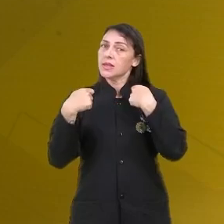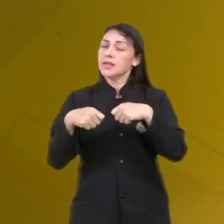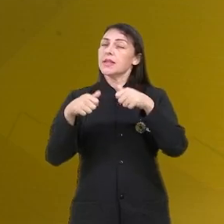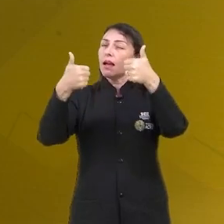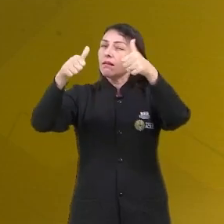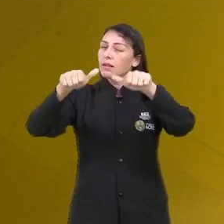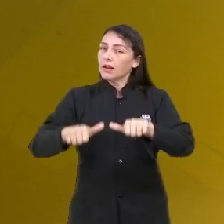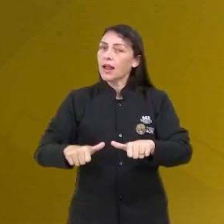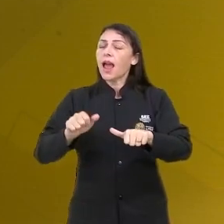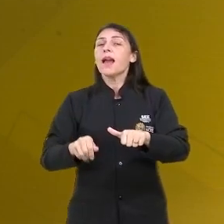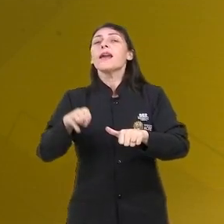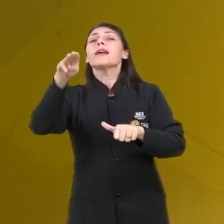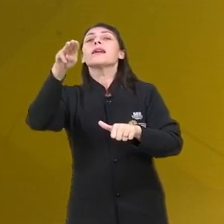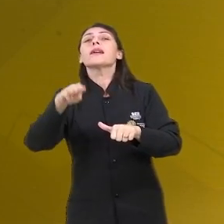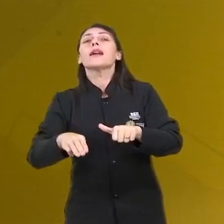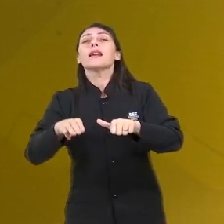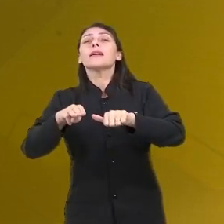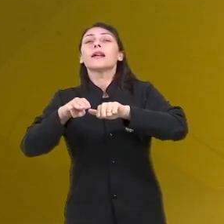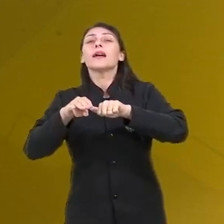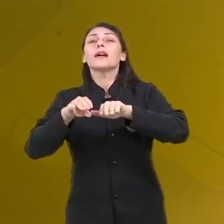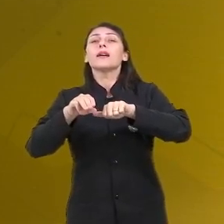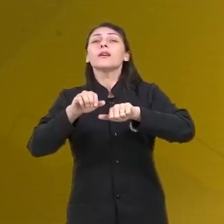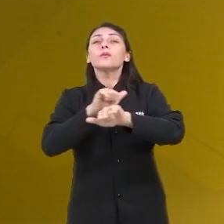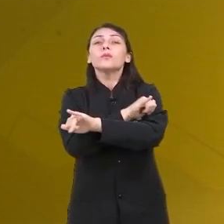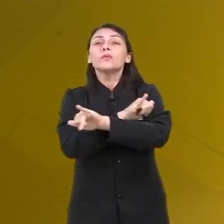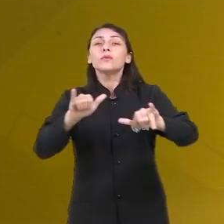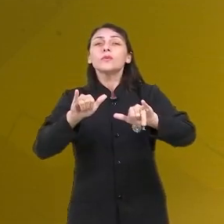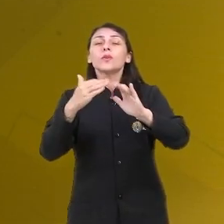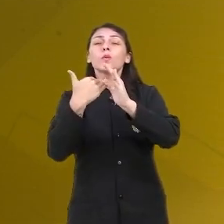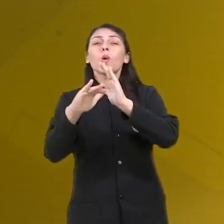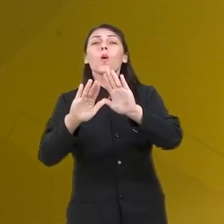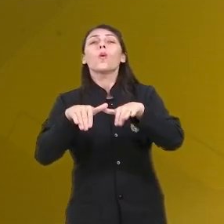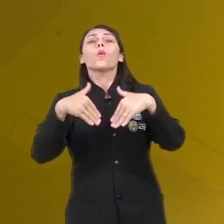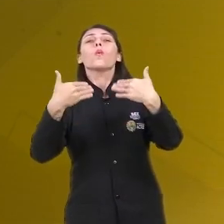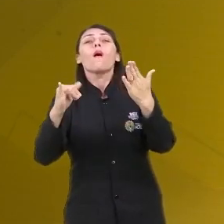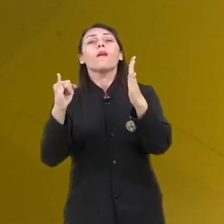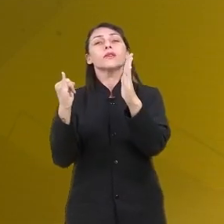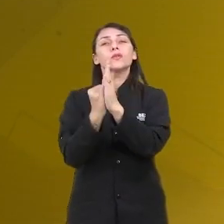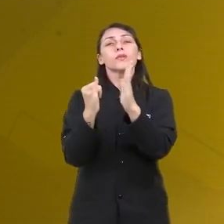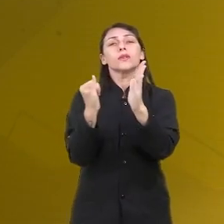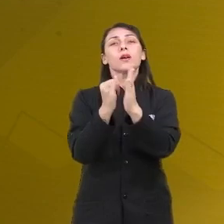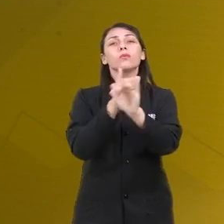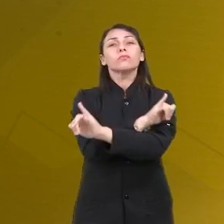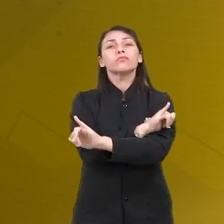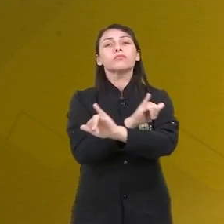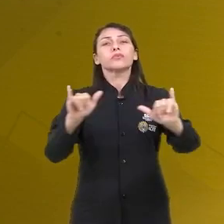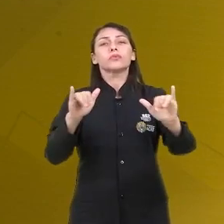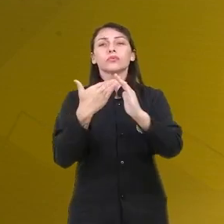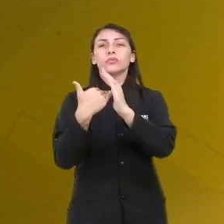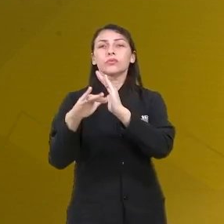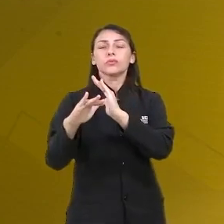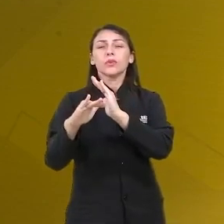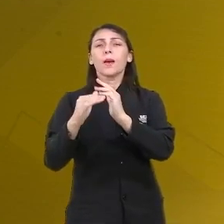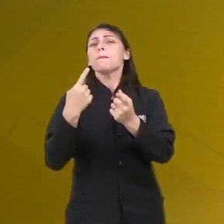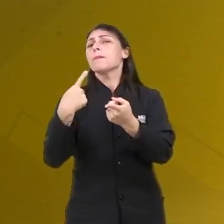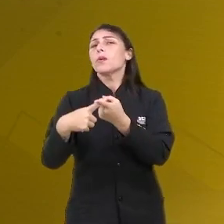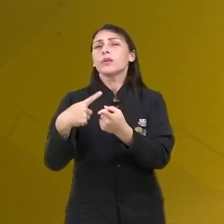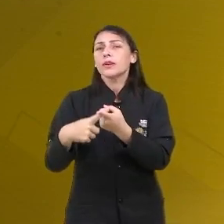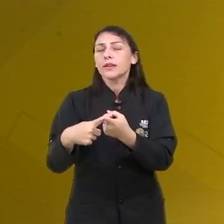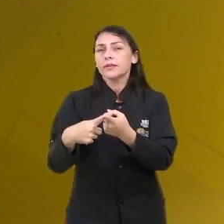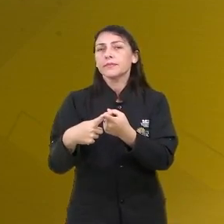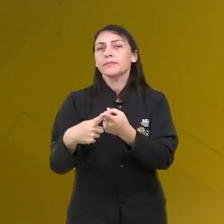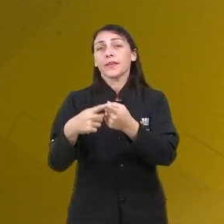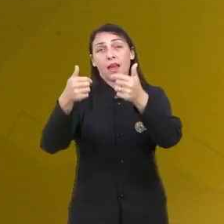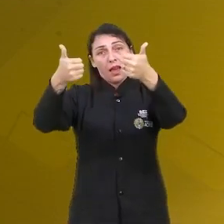consideração. Quem está transmitindo essa mensagem? Qual é a instituição que transmite essa mensagem? Por quê?